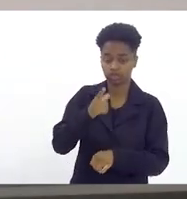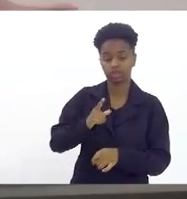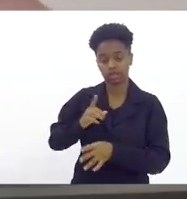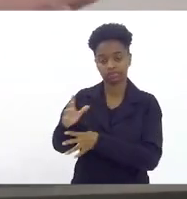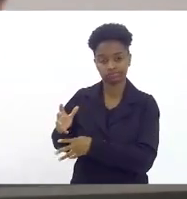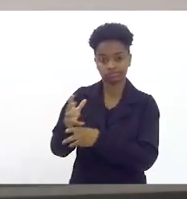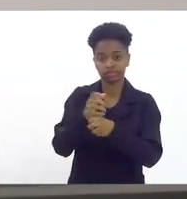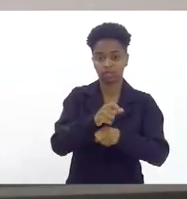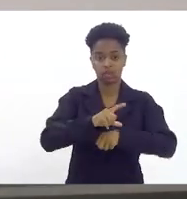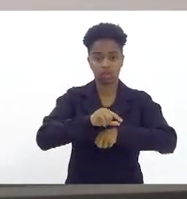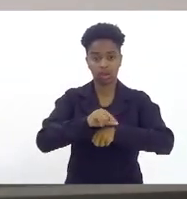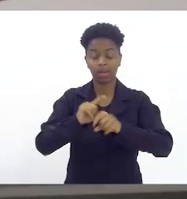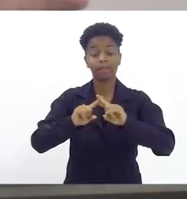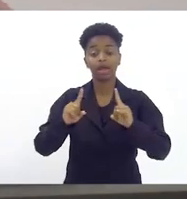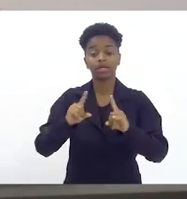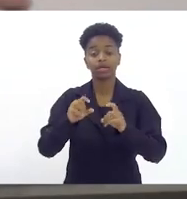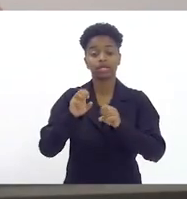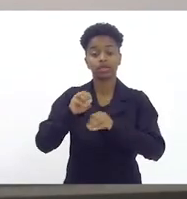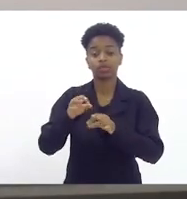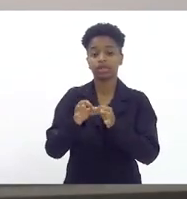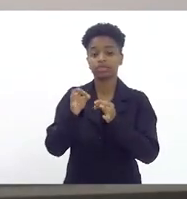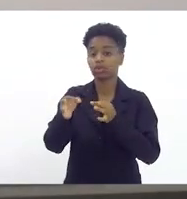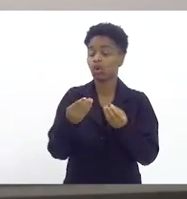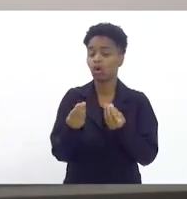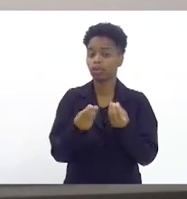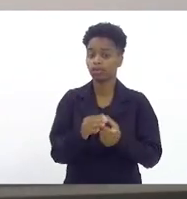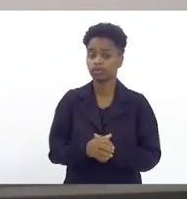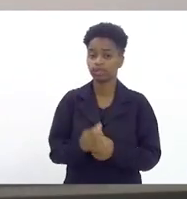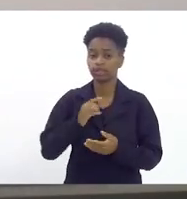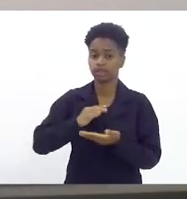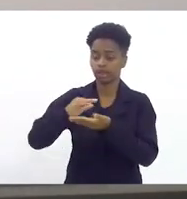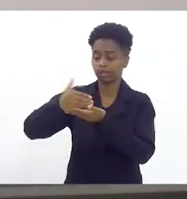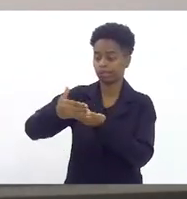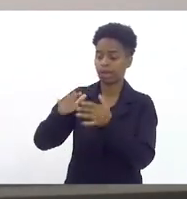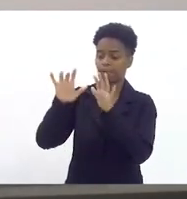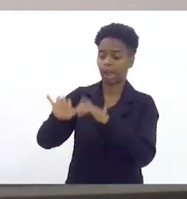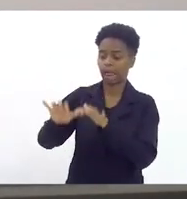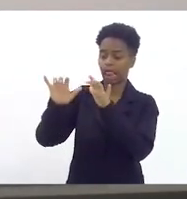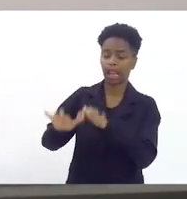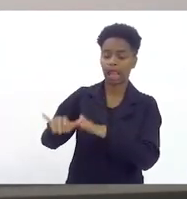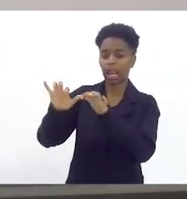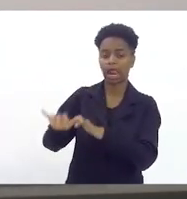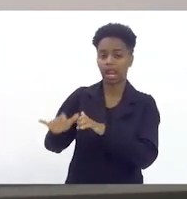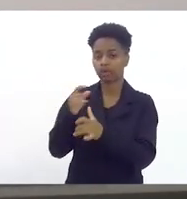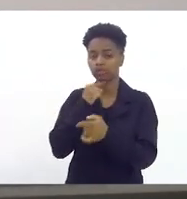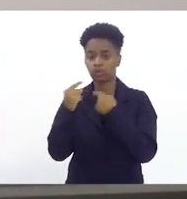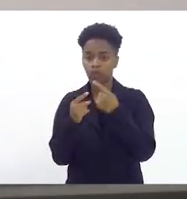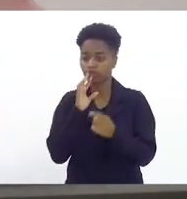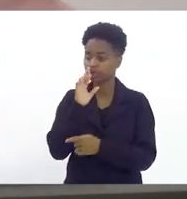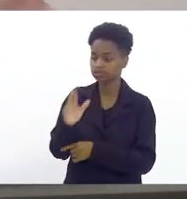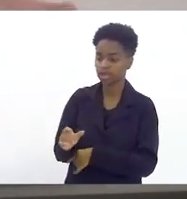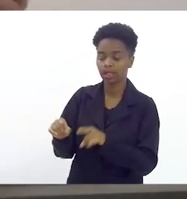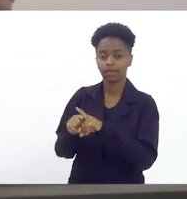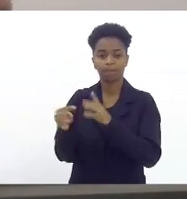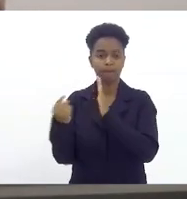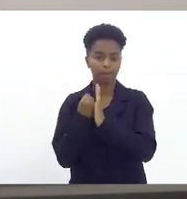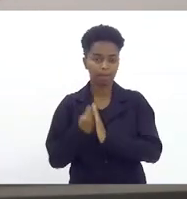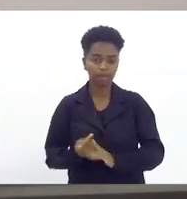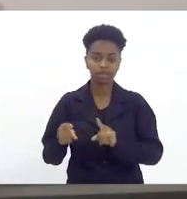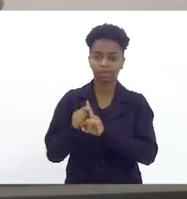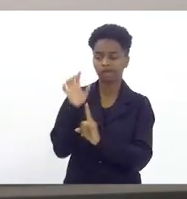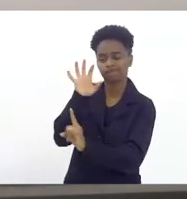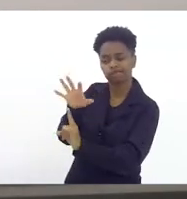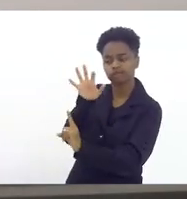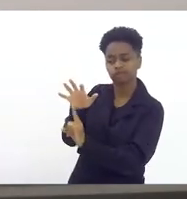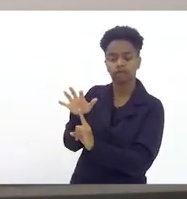professor e na EAD que o professor tá na frente de um computador respondendo dúvidas respondendo questionamentos e com a pressão da instituição